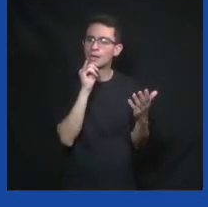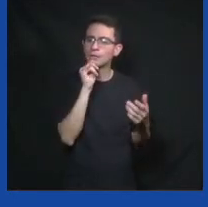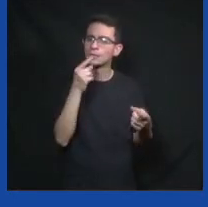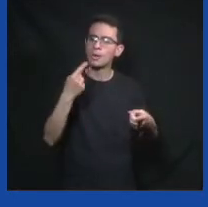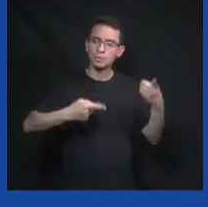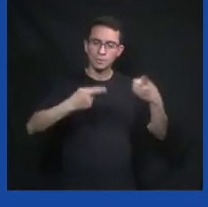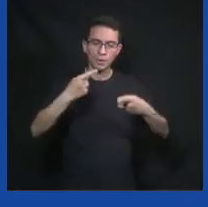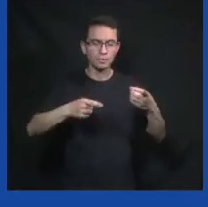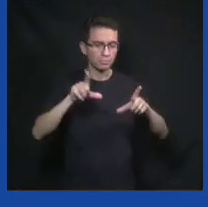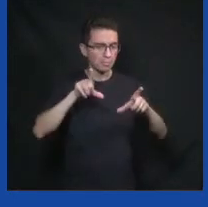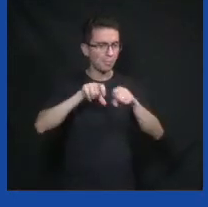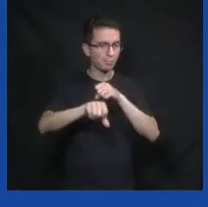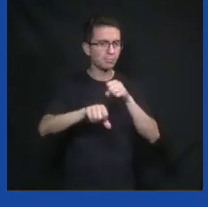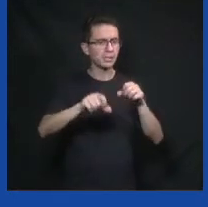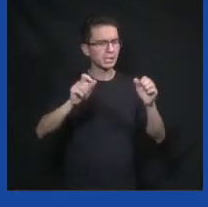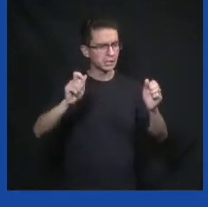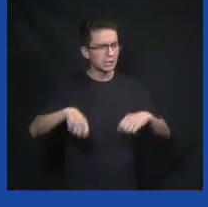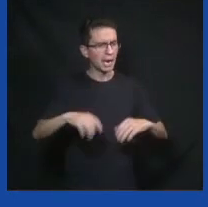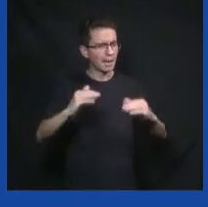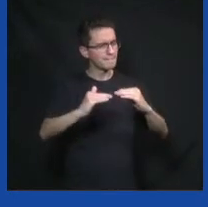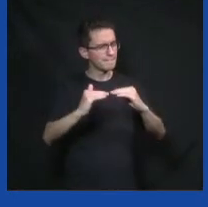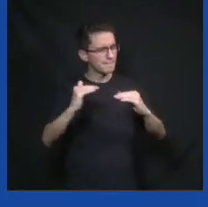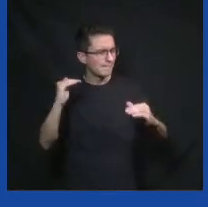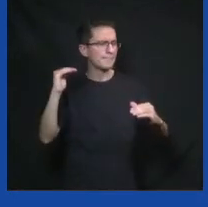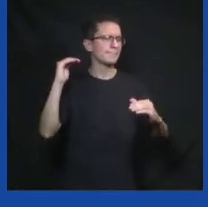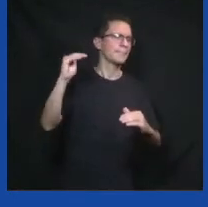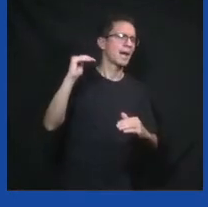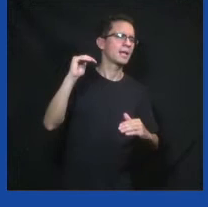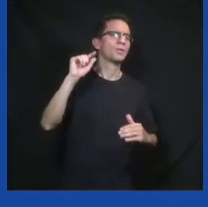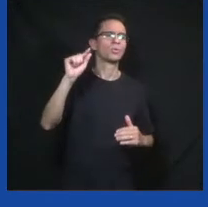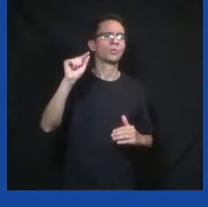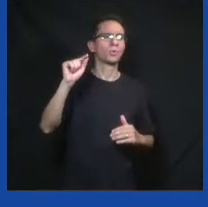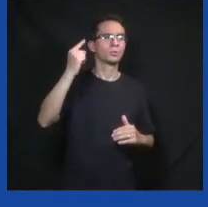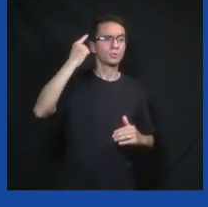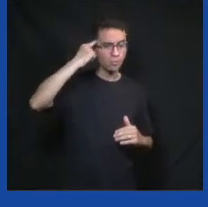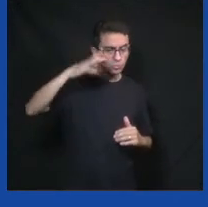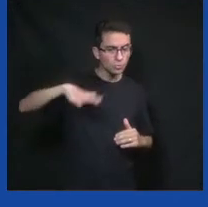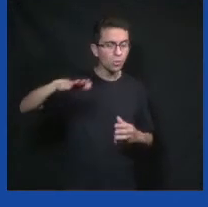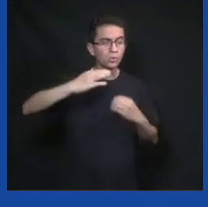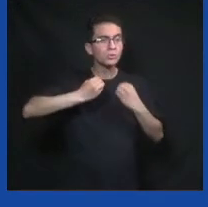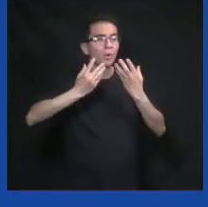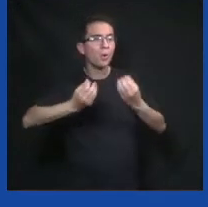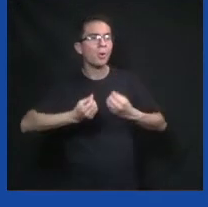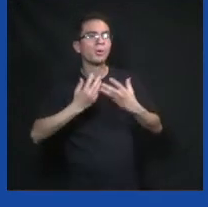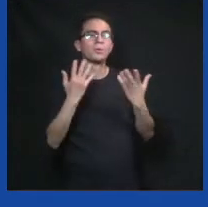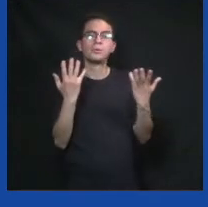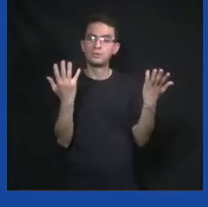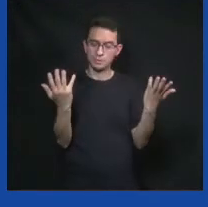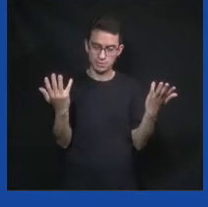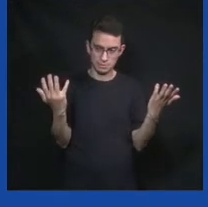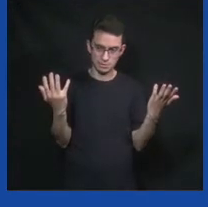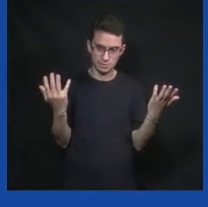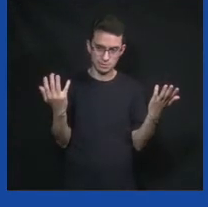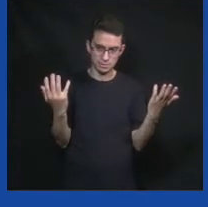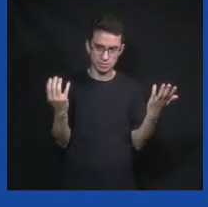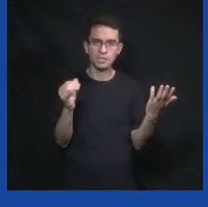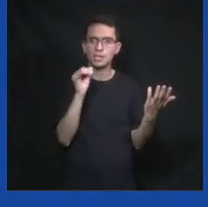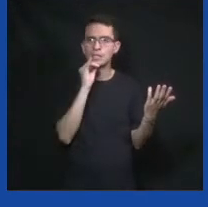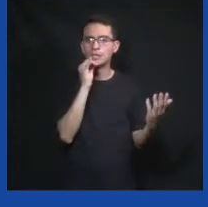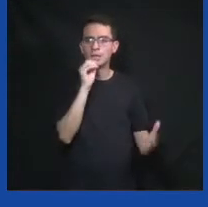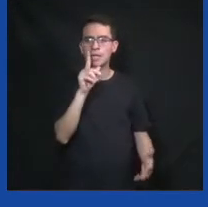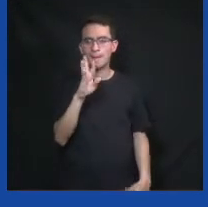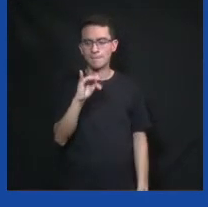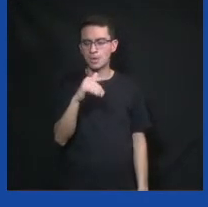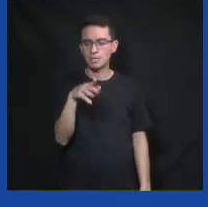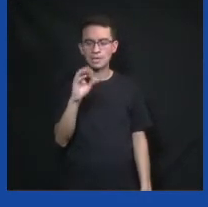acadêmicas cada vez mais estudando as questões das bolhas de informação, né? As câmaras de eco, a polarização que decorre